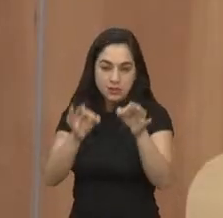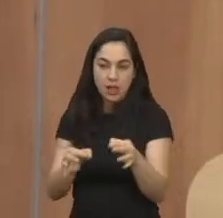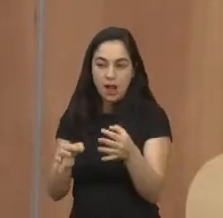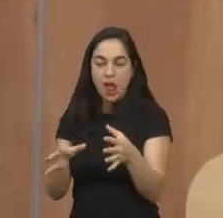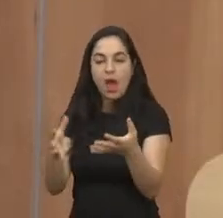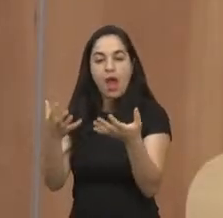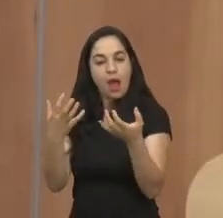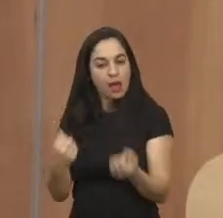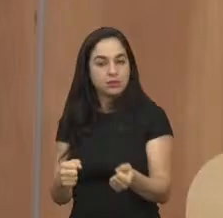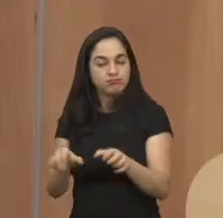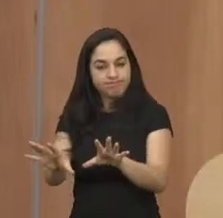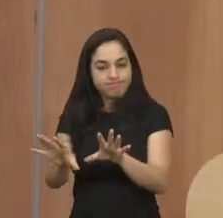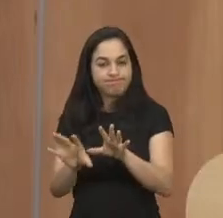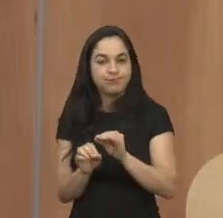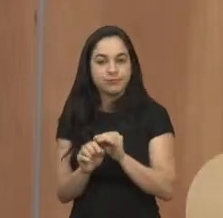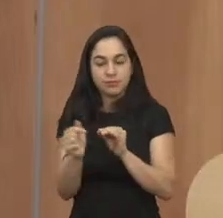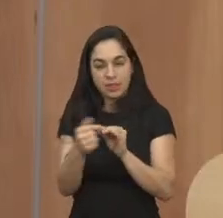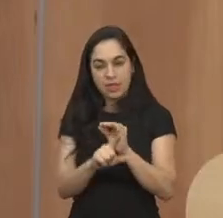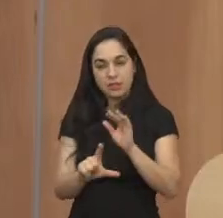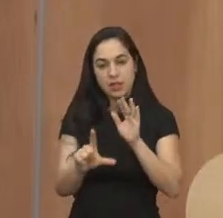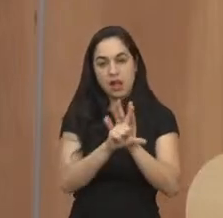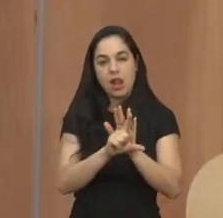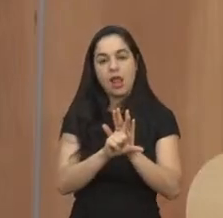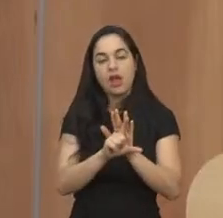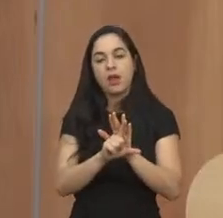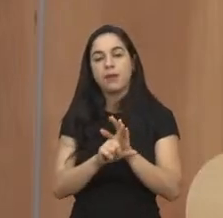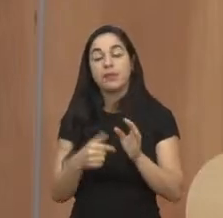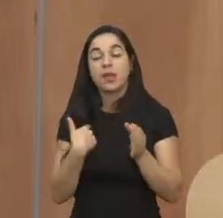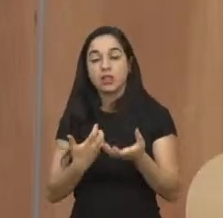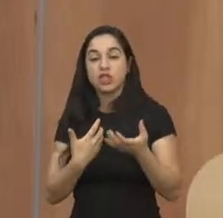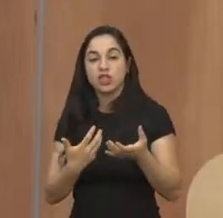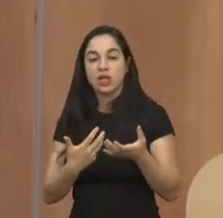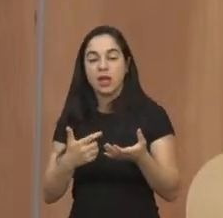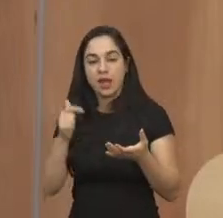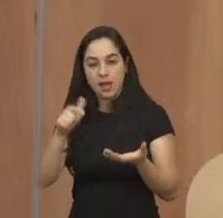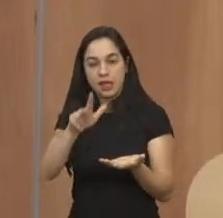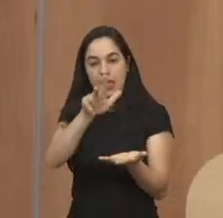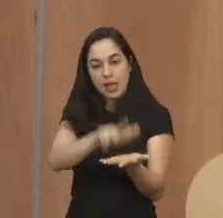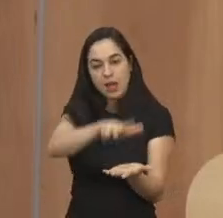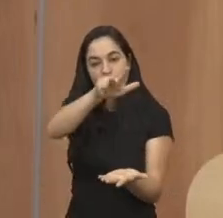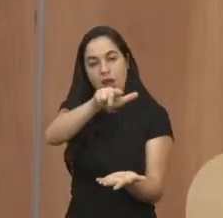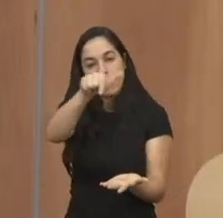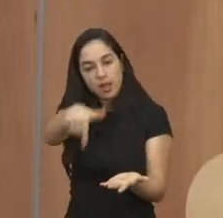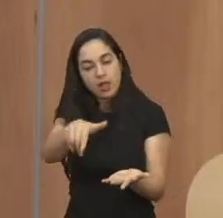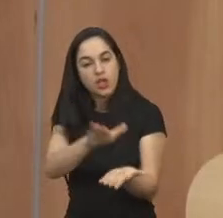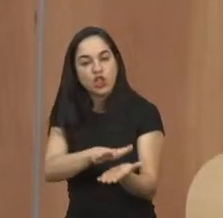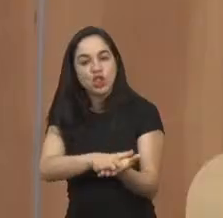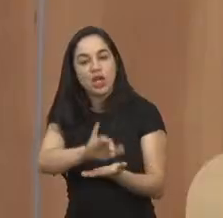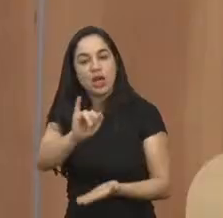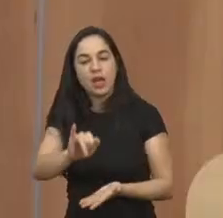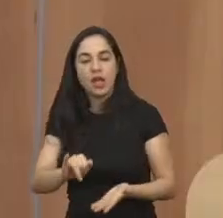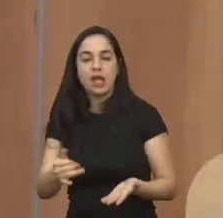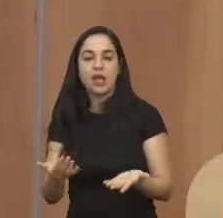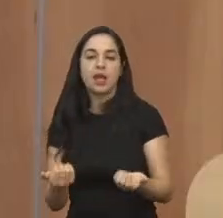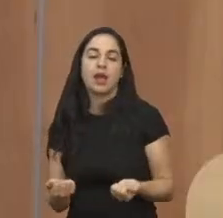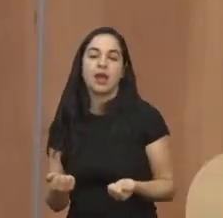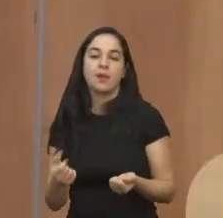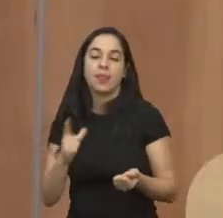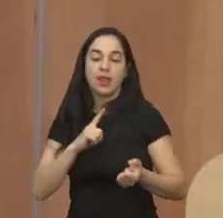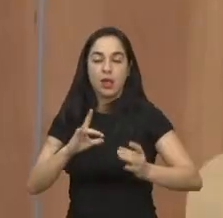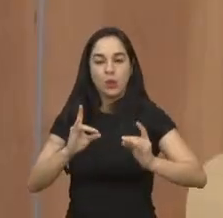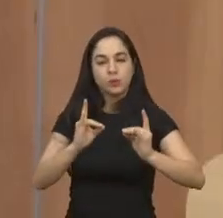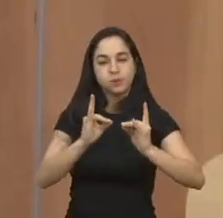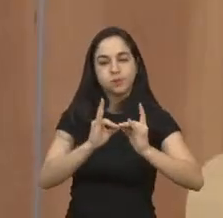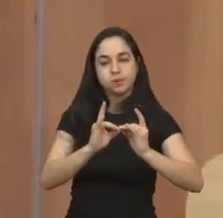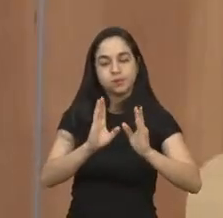a gente quer, a partir de hoje, regulamentar em Jacareí esse sepultamento digno para as famílias, para as crianças,